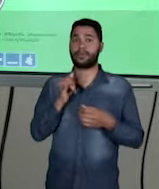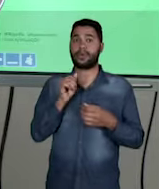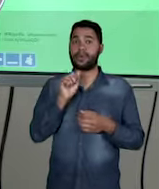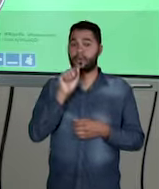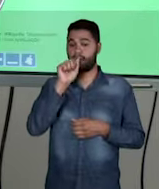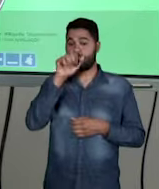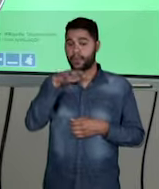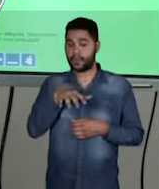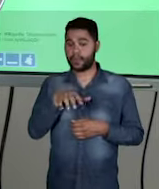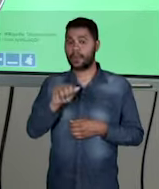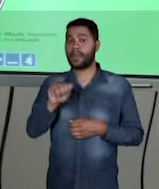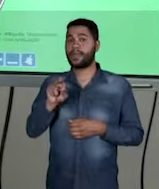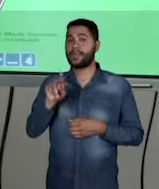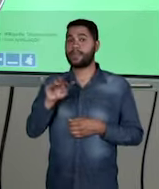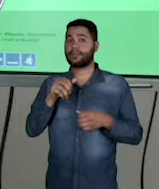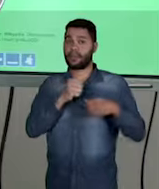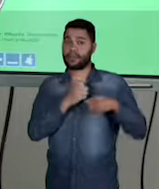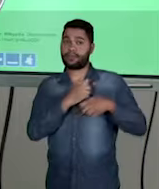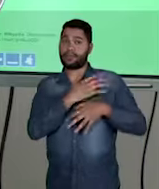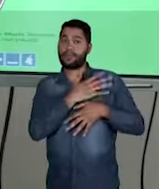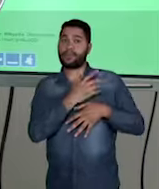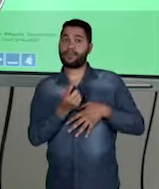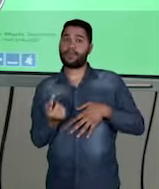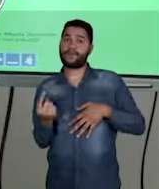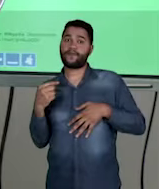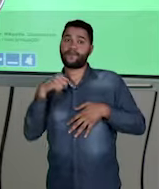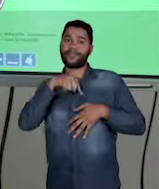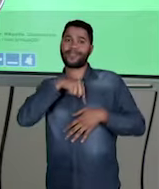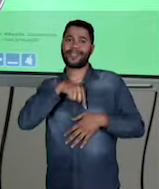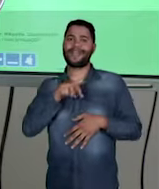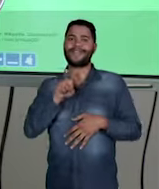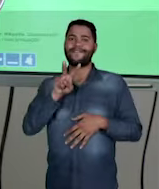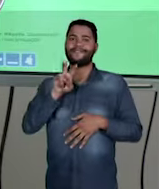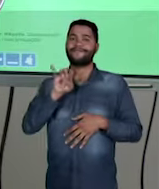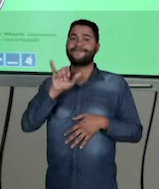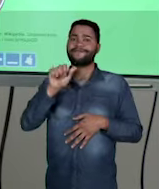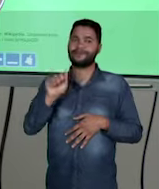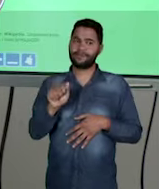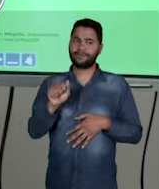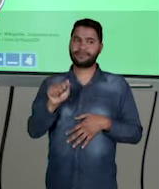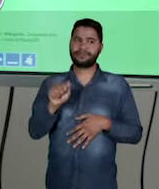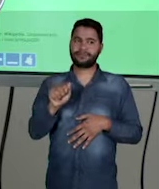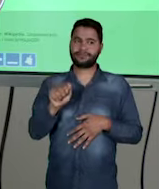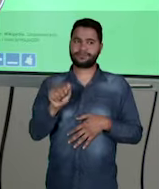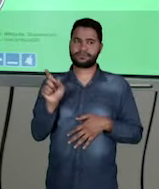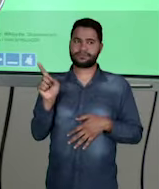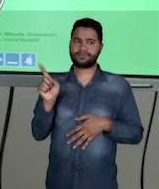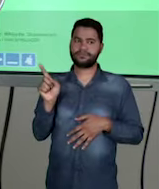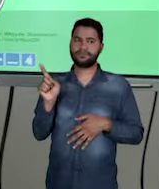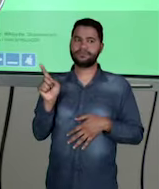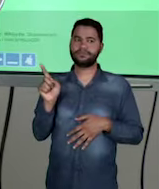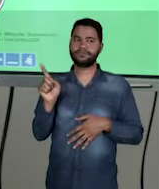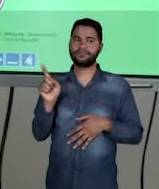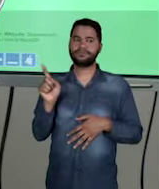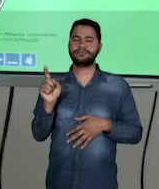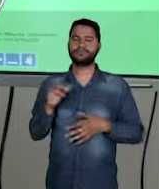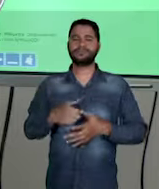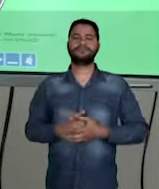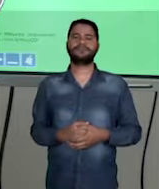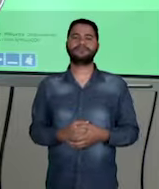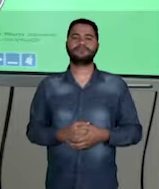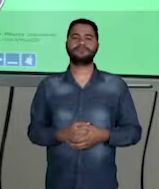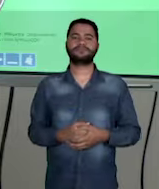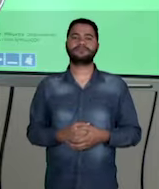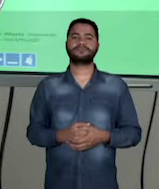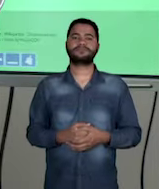artéria. Mas para voltar, ele volta por meio de veias. Então, ele entra aqui para a gente novamente,